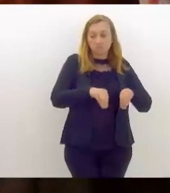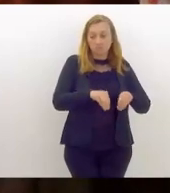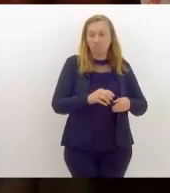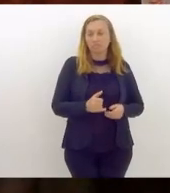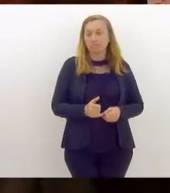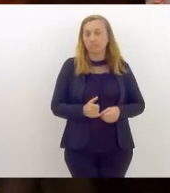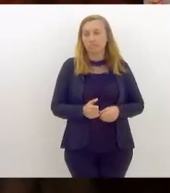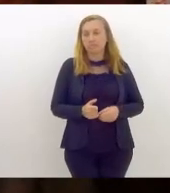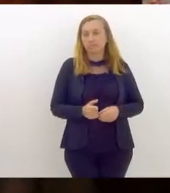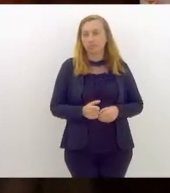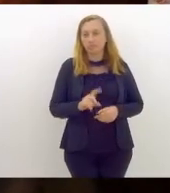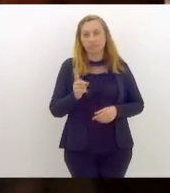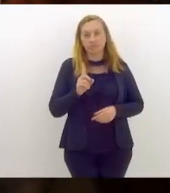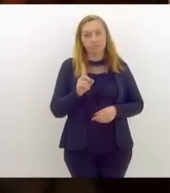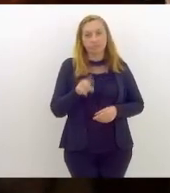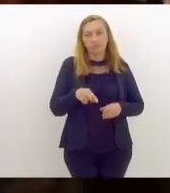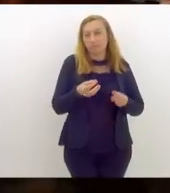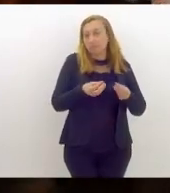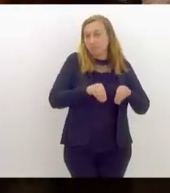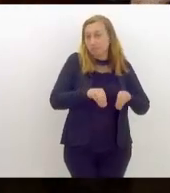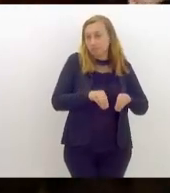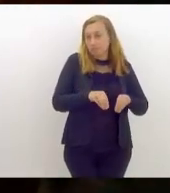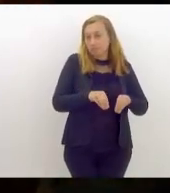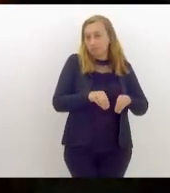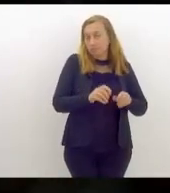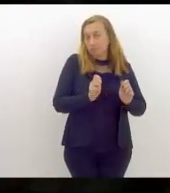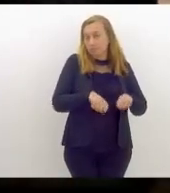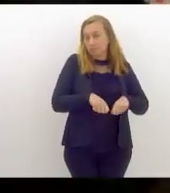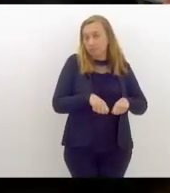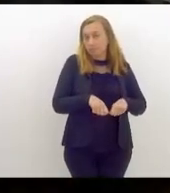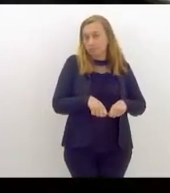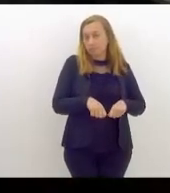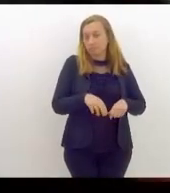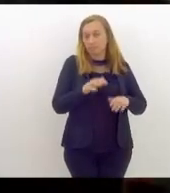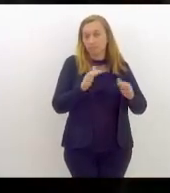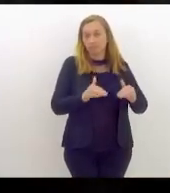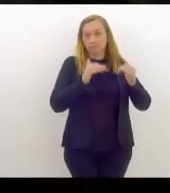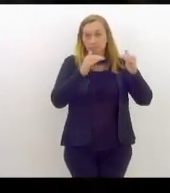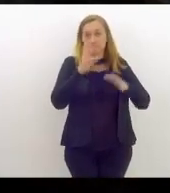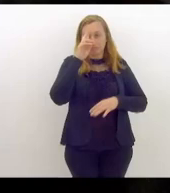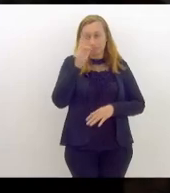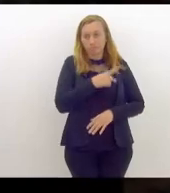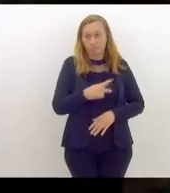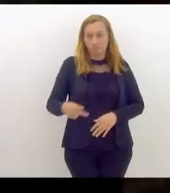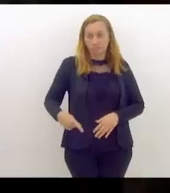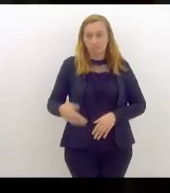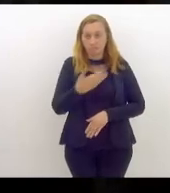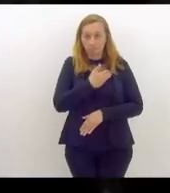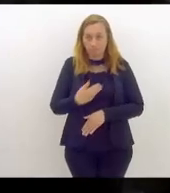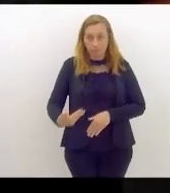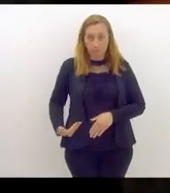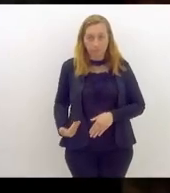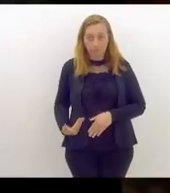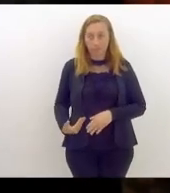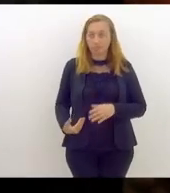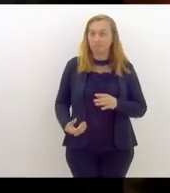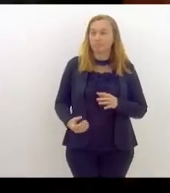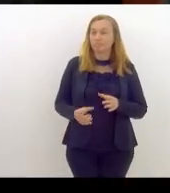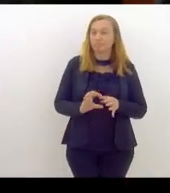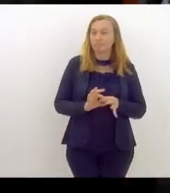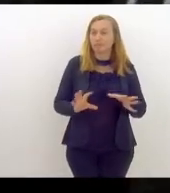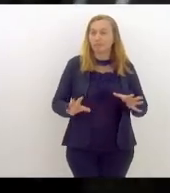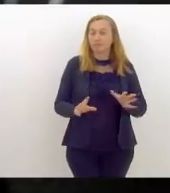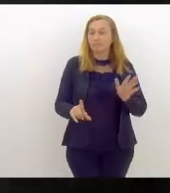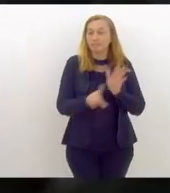prejudicabilidade não é nem possível... Vossa Excelência, como governador, sancionou uma lei de